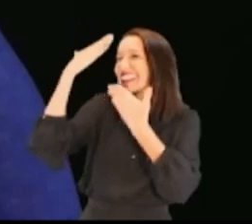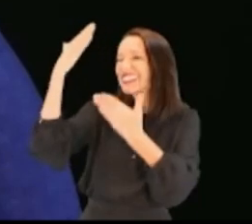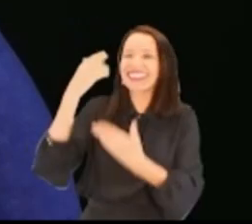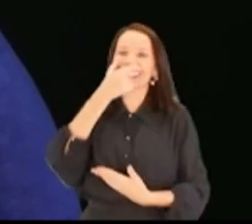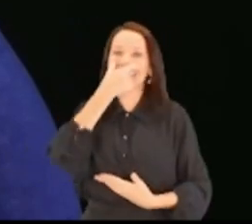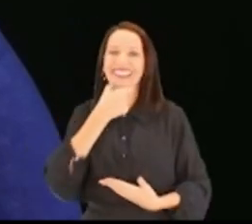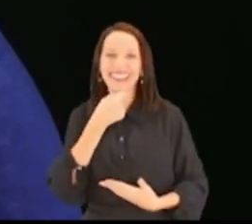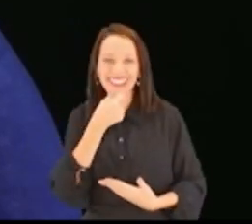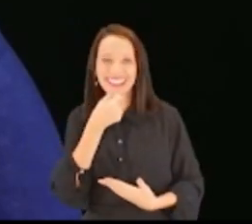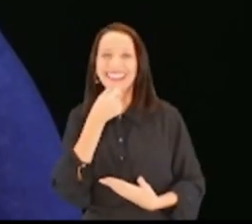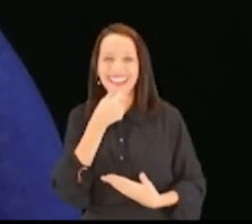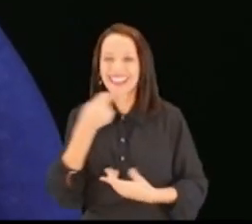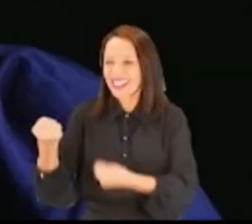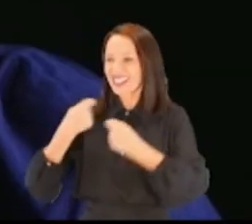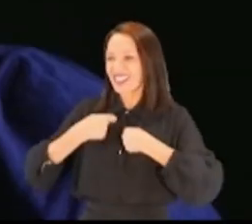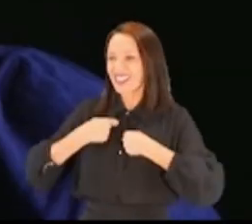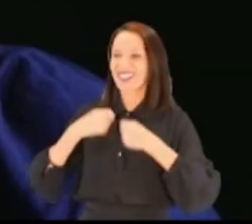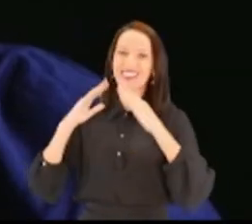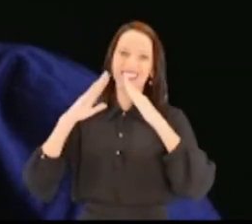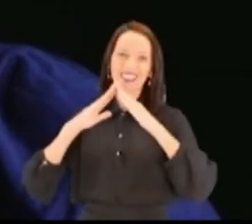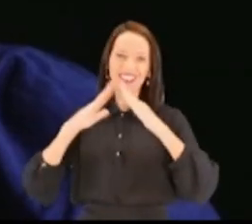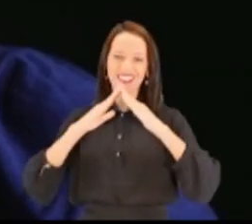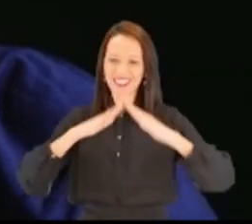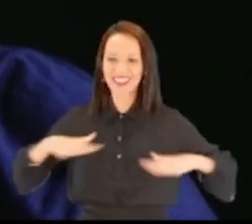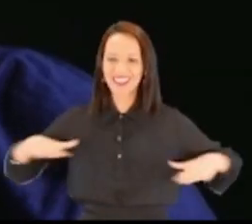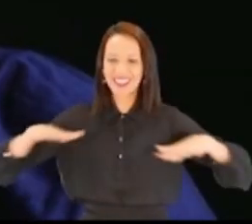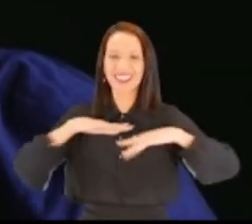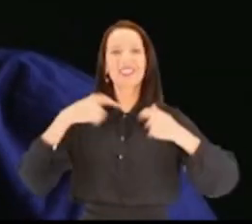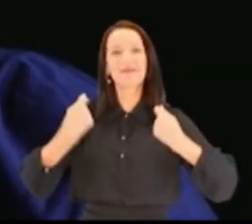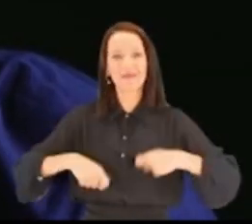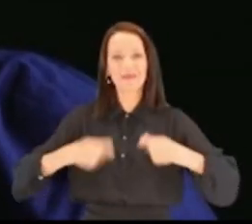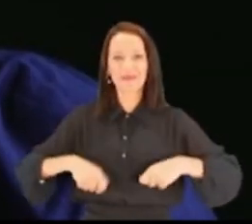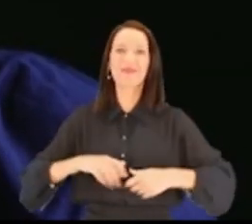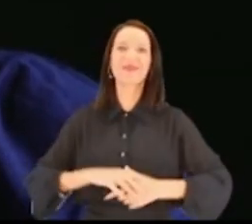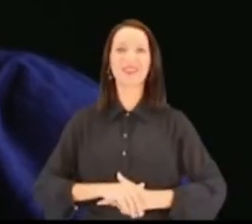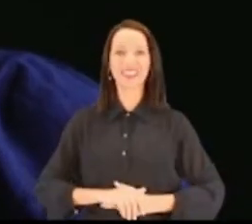Sou muito grata ao Boulos. Ele não toma casa, ele dá moradia para quem precisa.